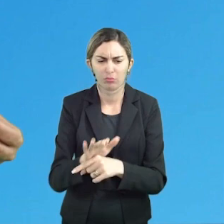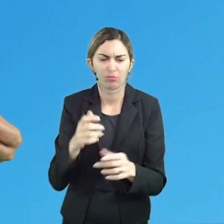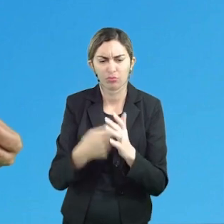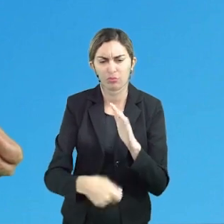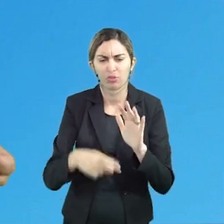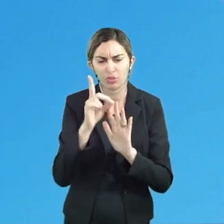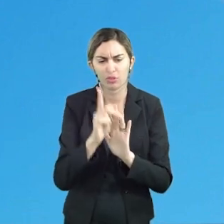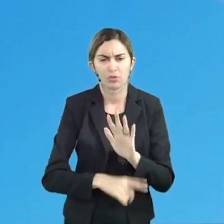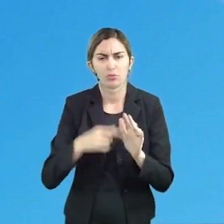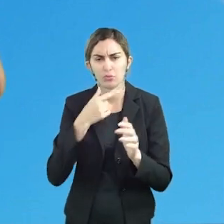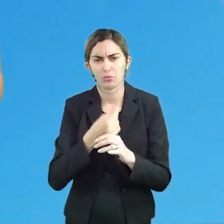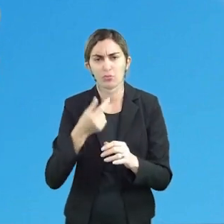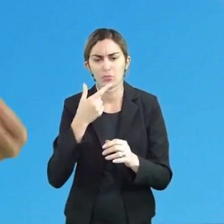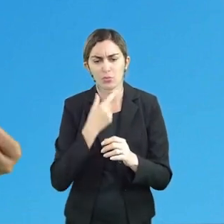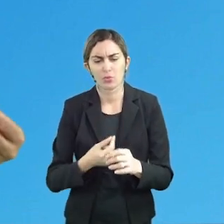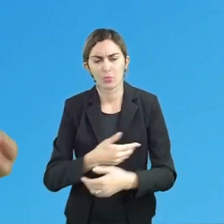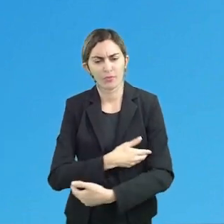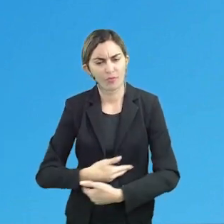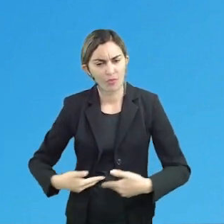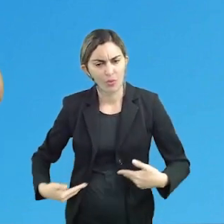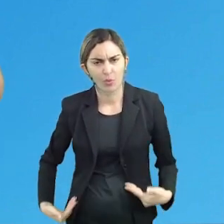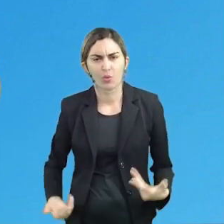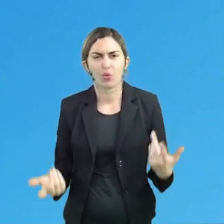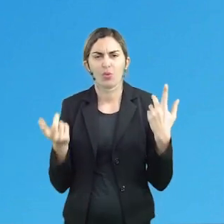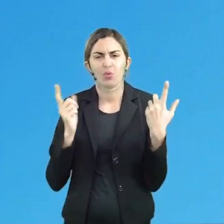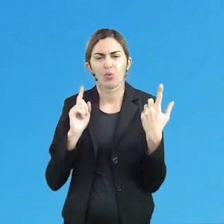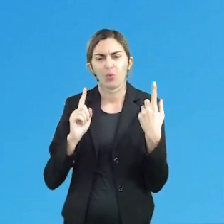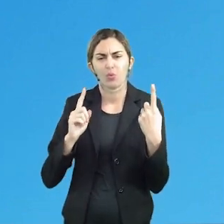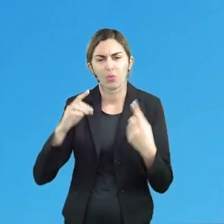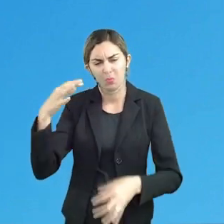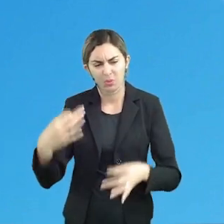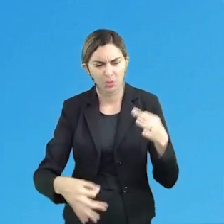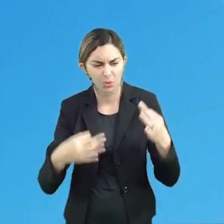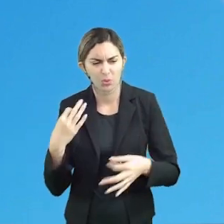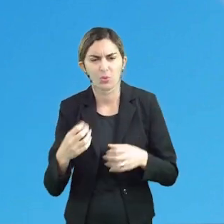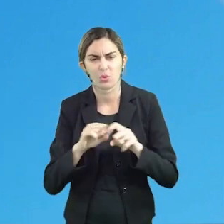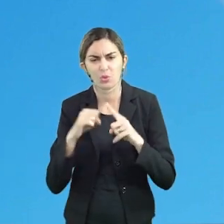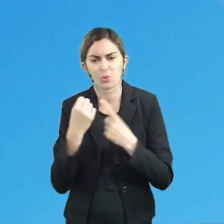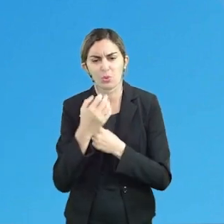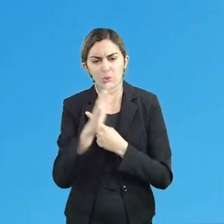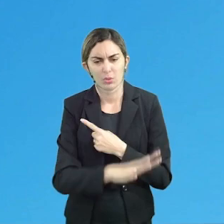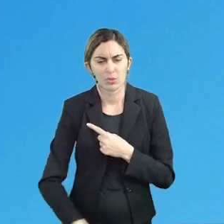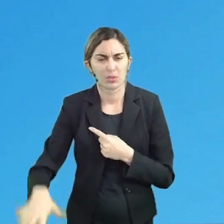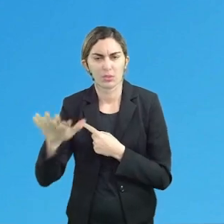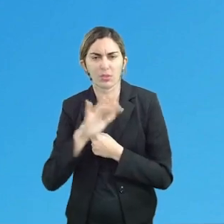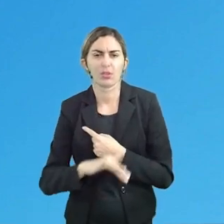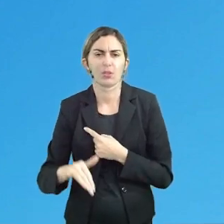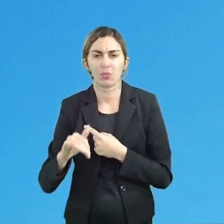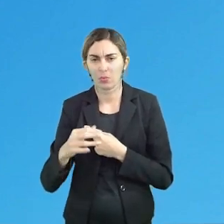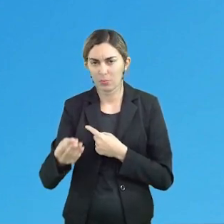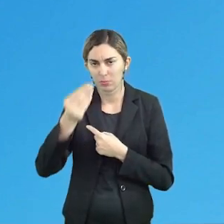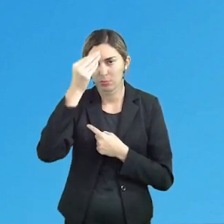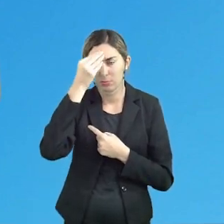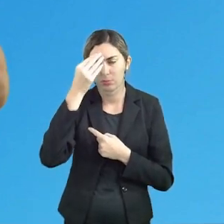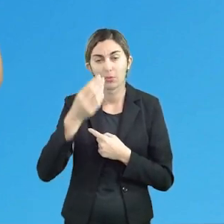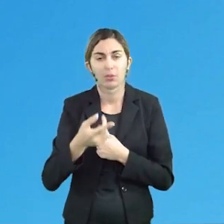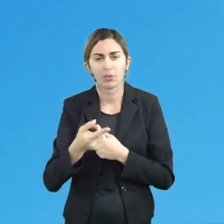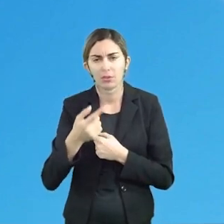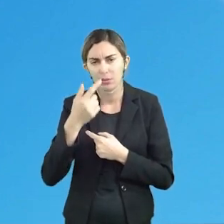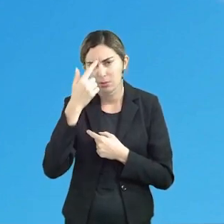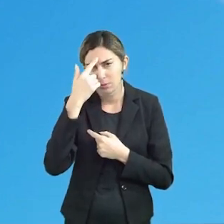direitos do homem, contra a fome e contra a injustiça social. Gravem bem isso aqui.